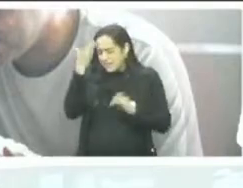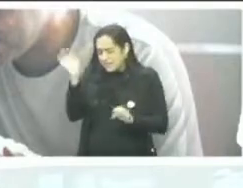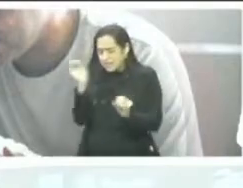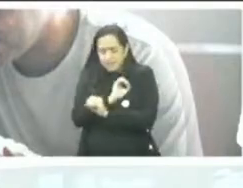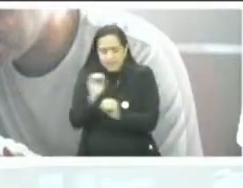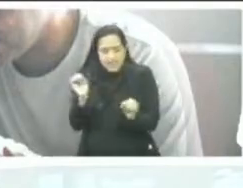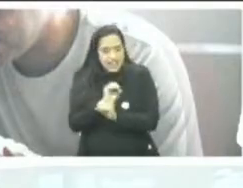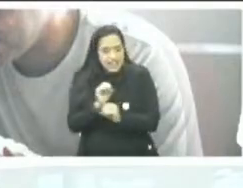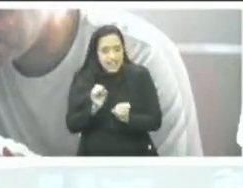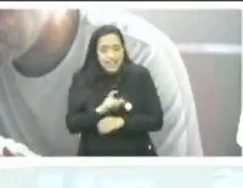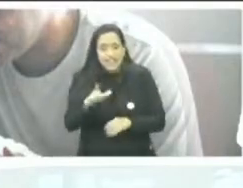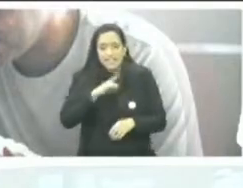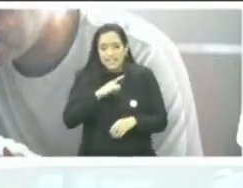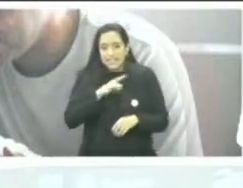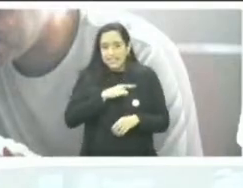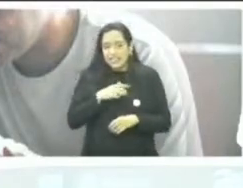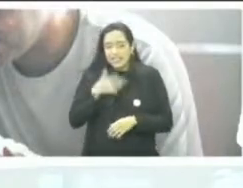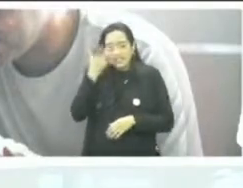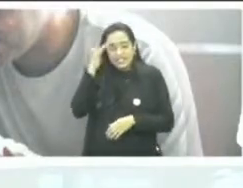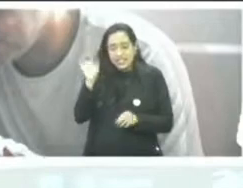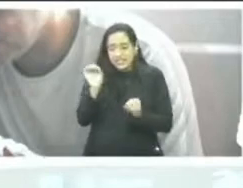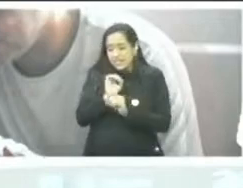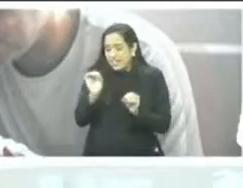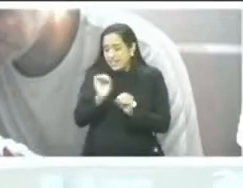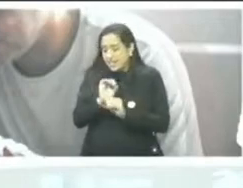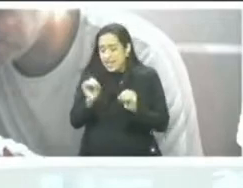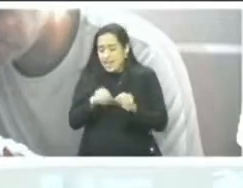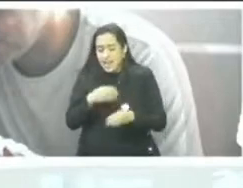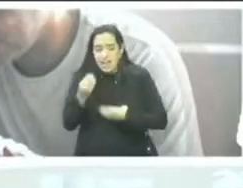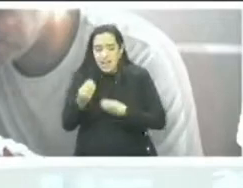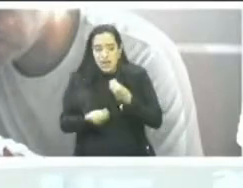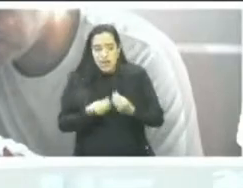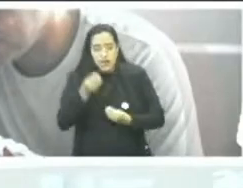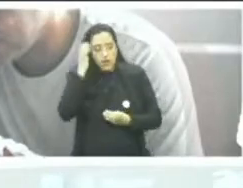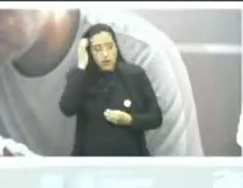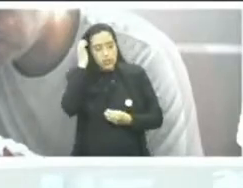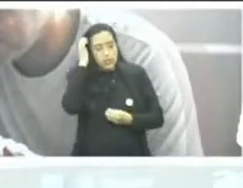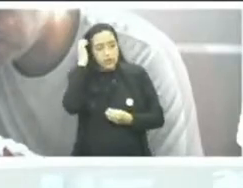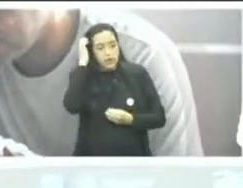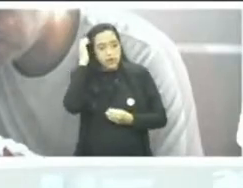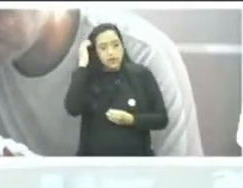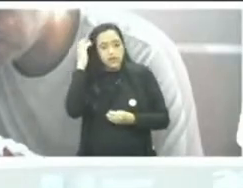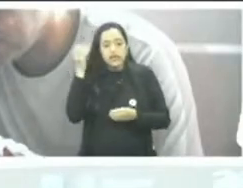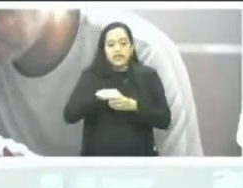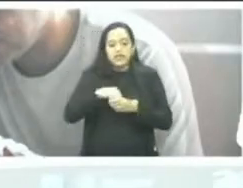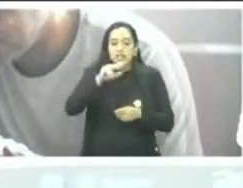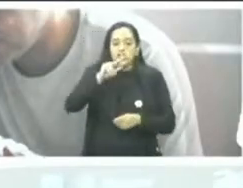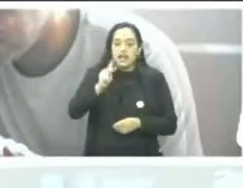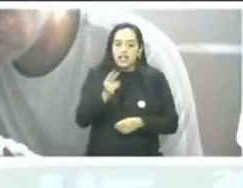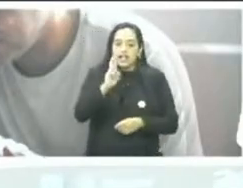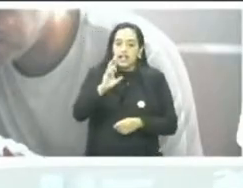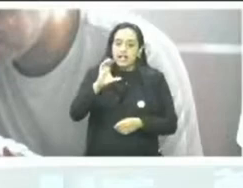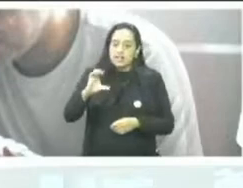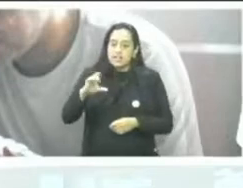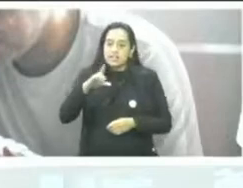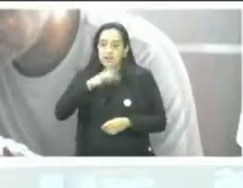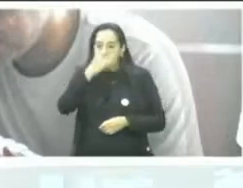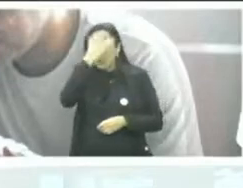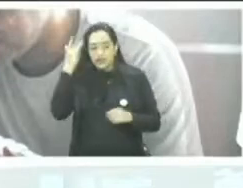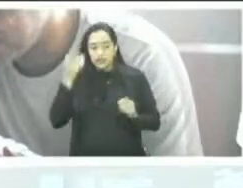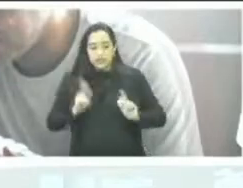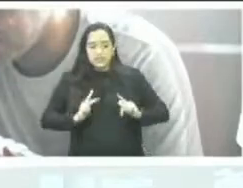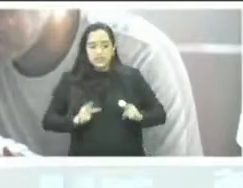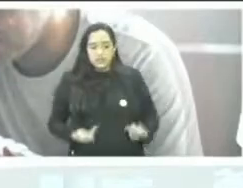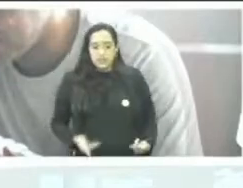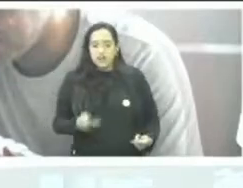Eu não fazia ideia de que dentro do HRC tinham tantas pessoas humanas. Acho muito